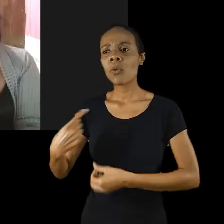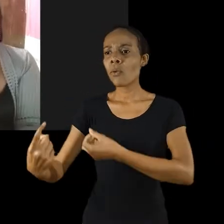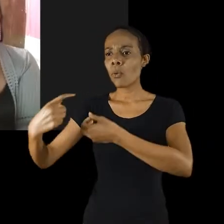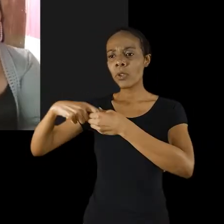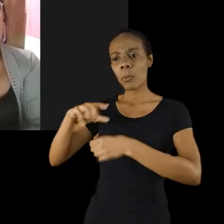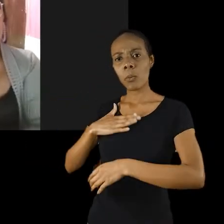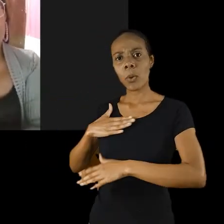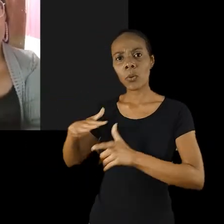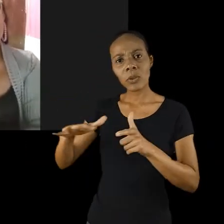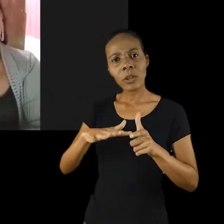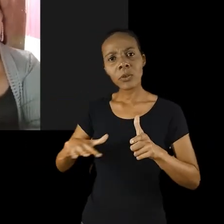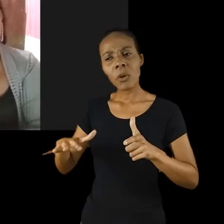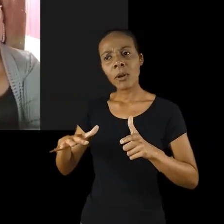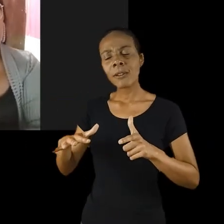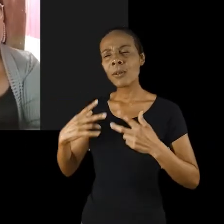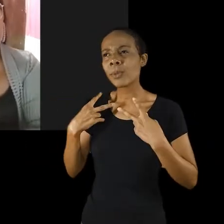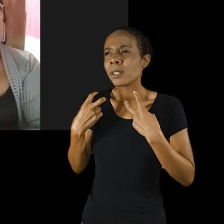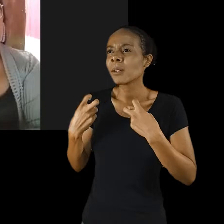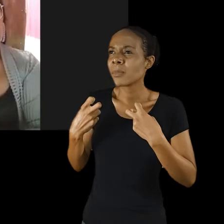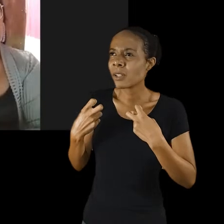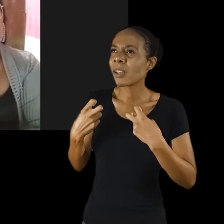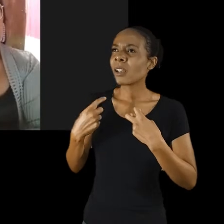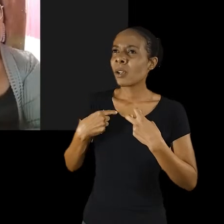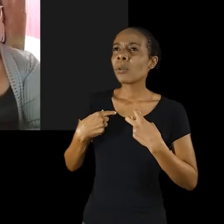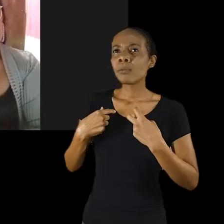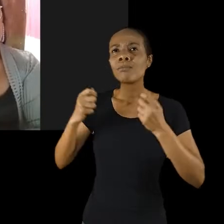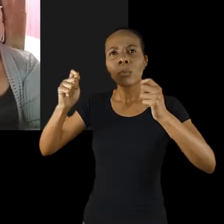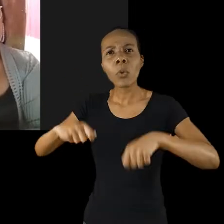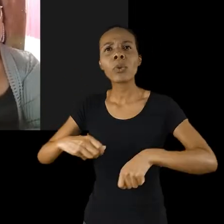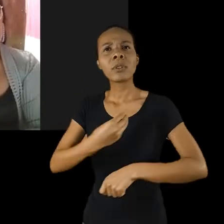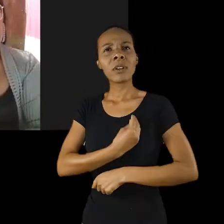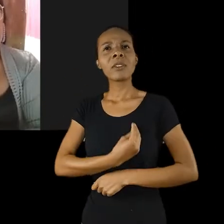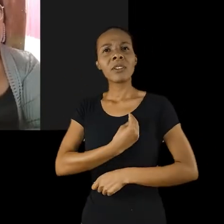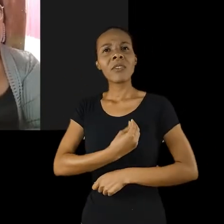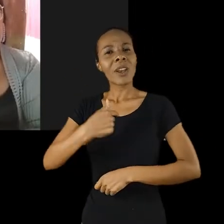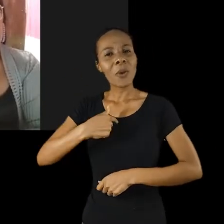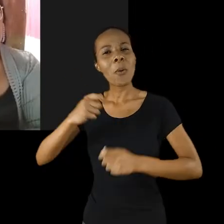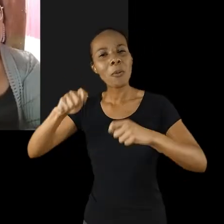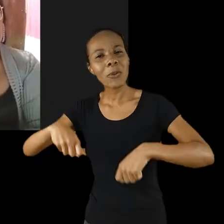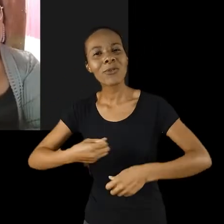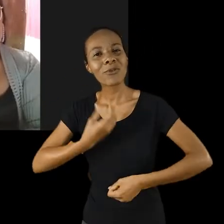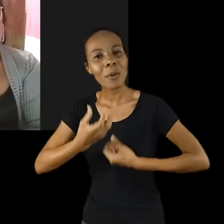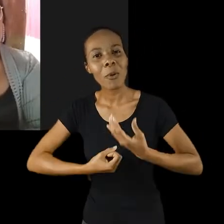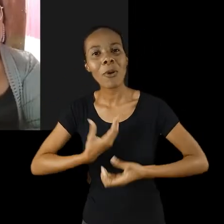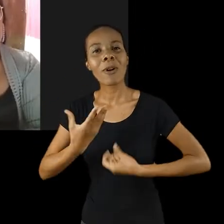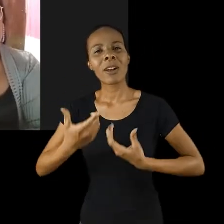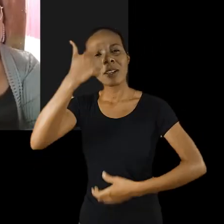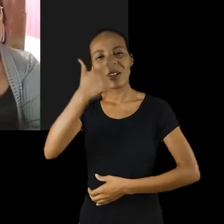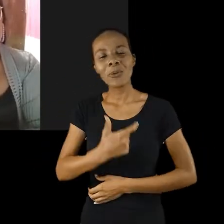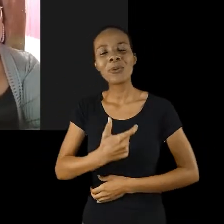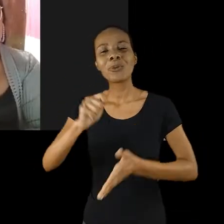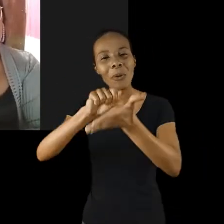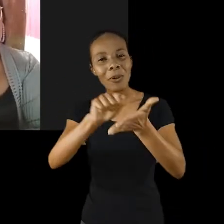salvo, sabe? Falei, poxa vida, eu descobri possibilidade de vida, eu posso ser poeta, sou escritor, sou mestre